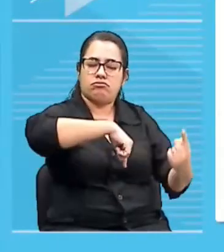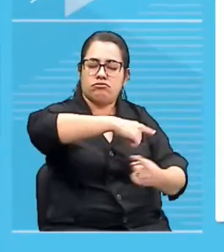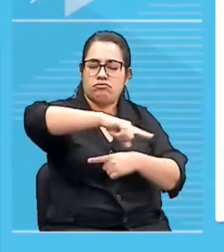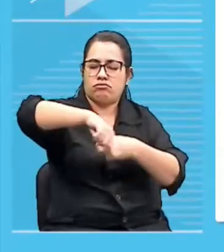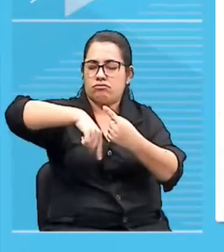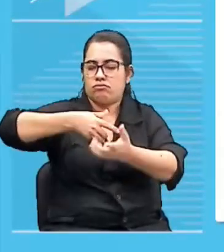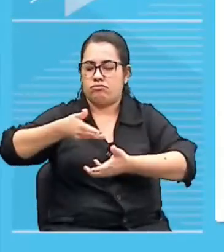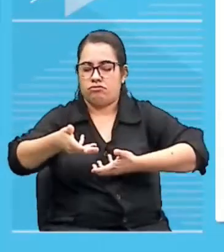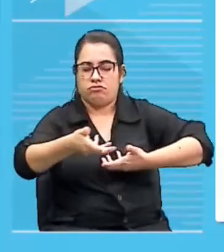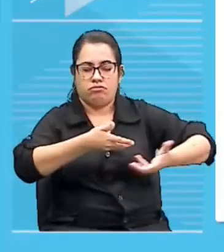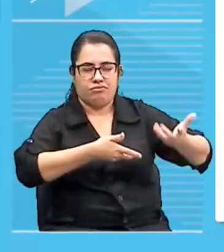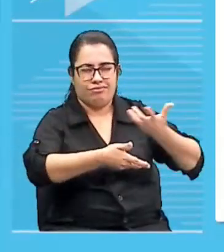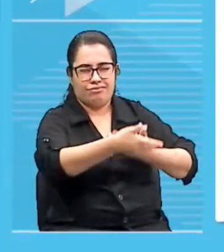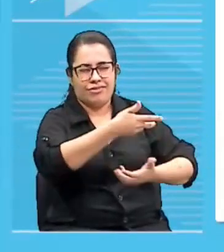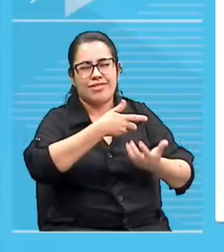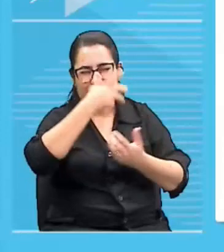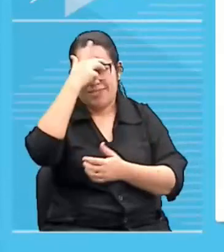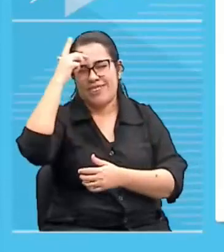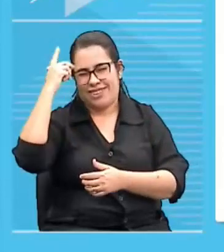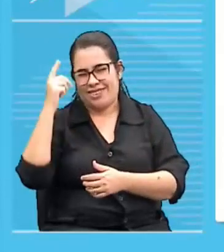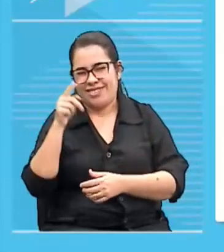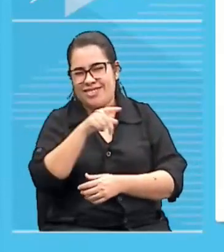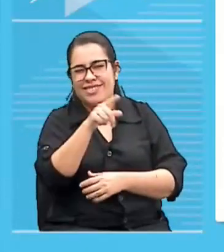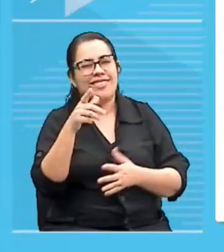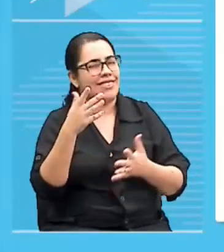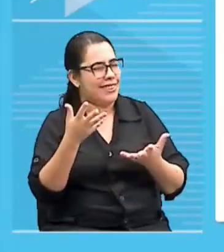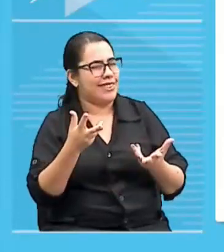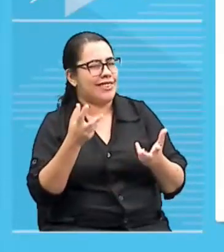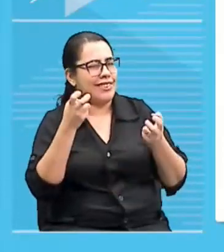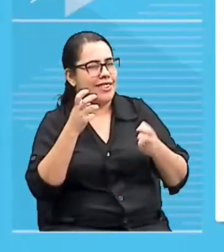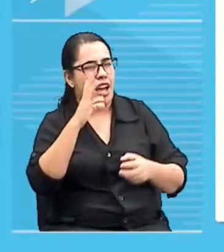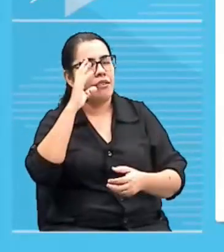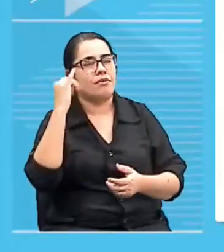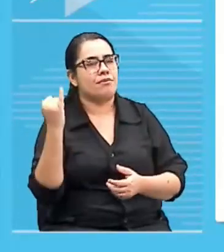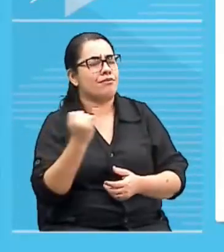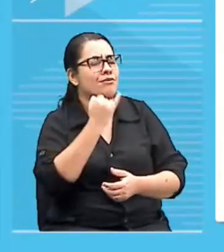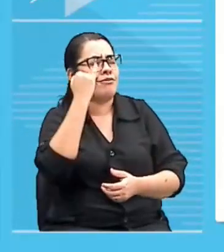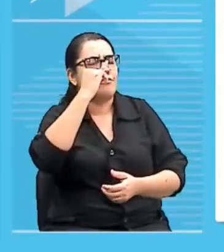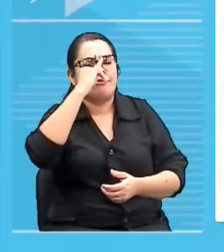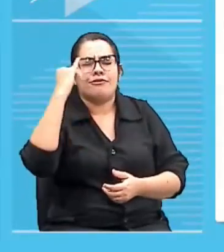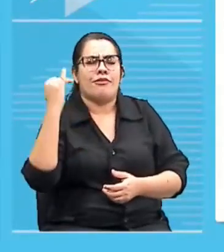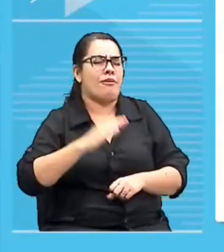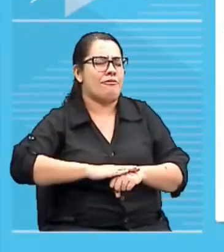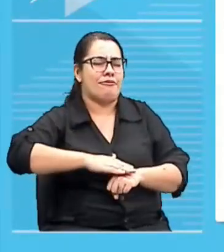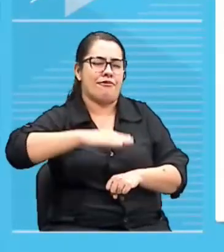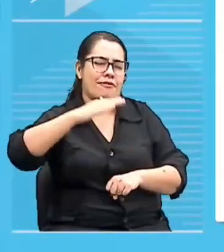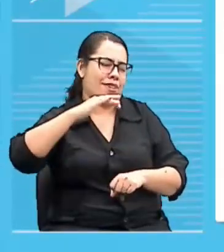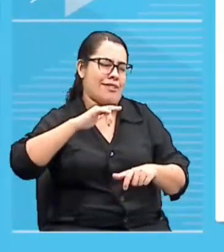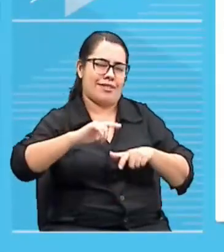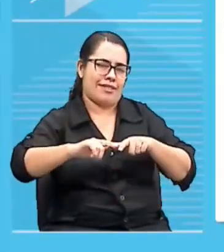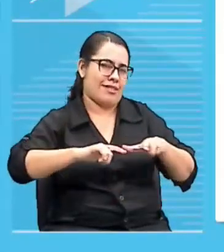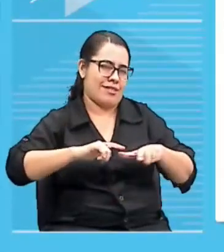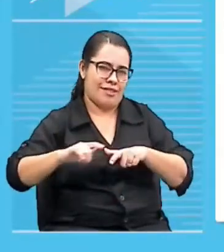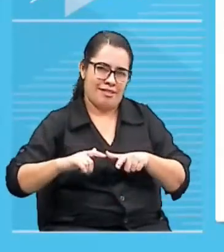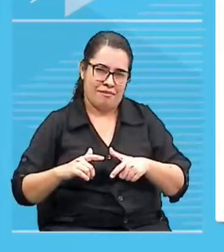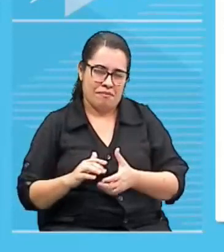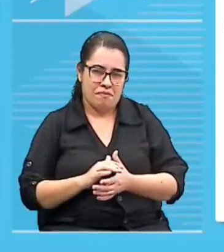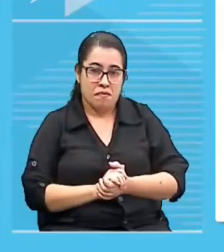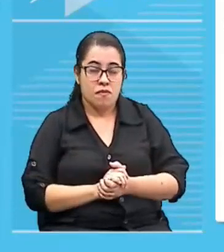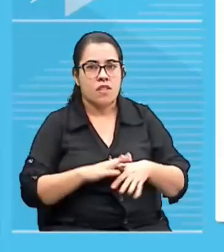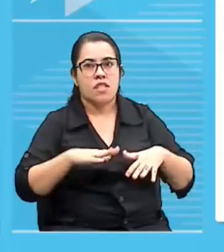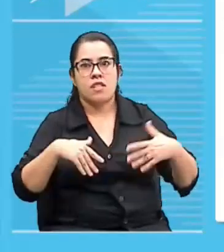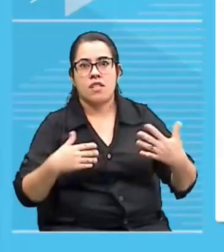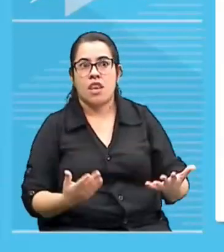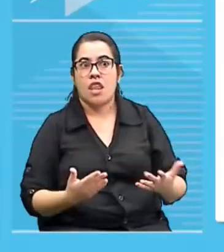conseguir se relacionar com as pessoas, e isso é muito importante no mercado de trabalho, tá, pessoal? Então, o avanço